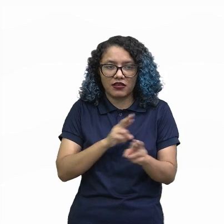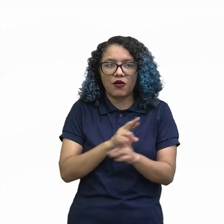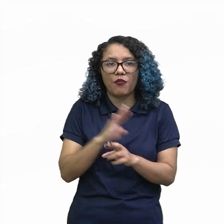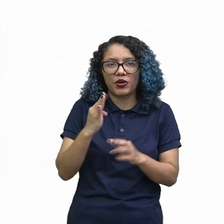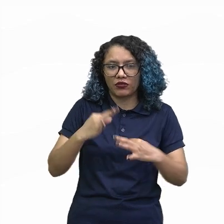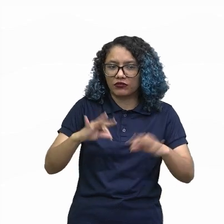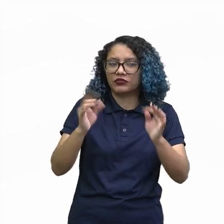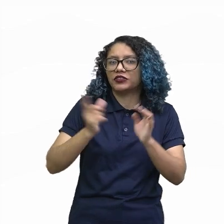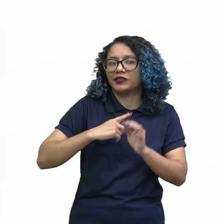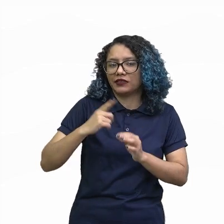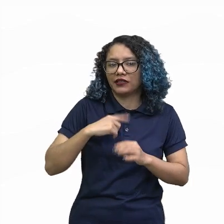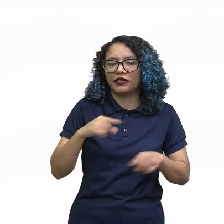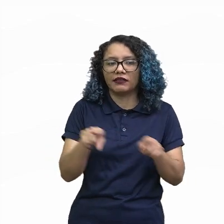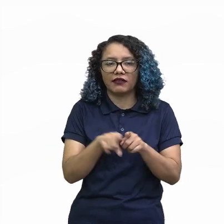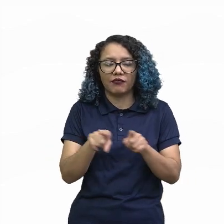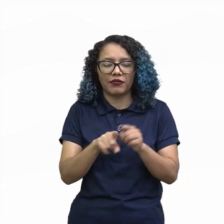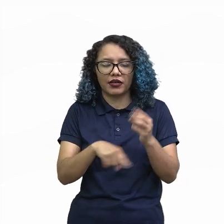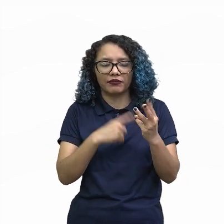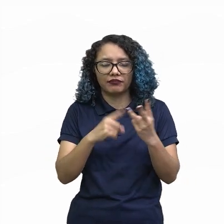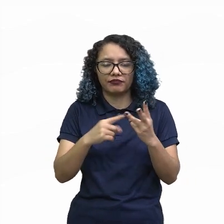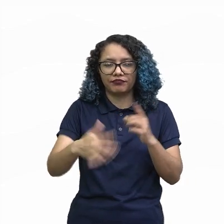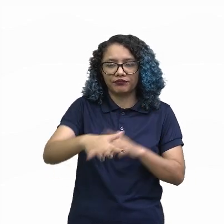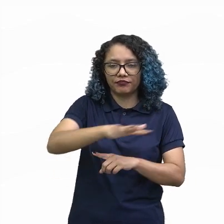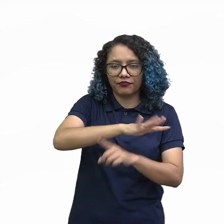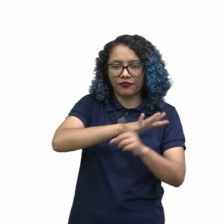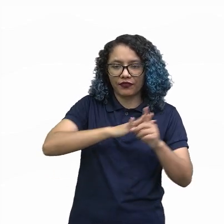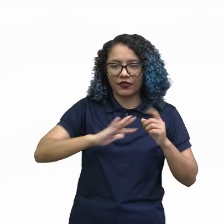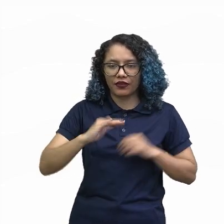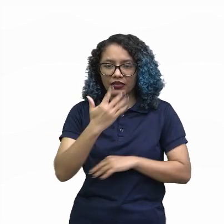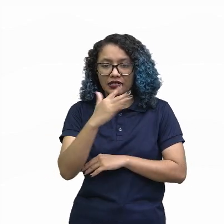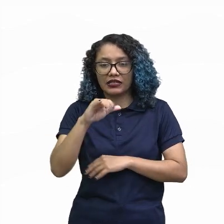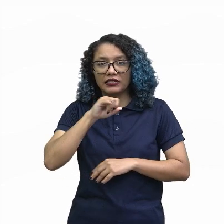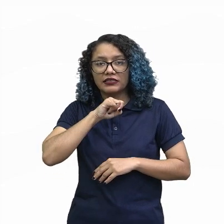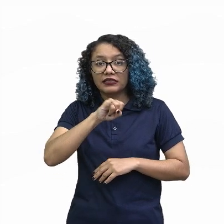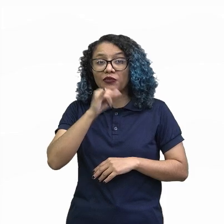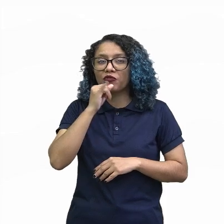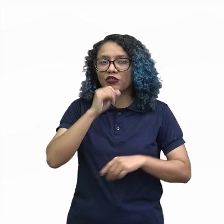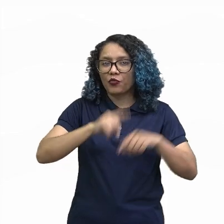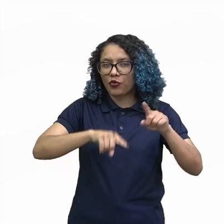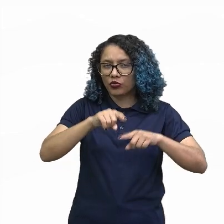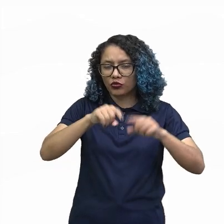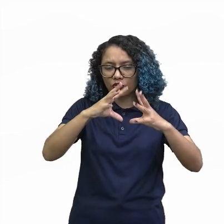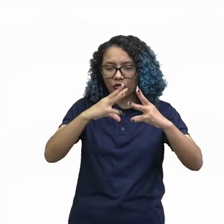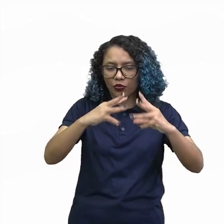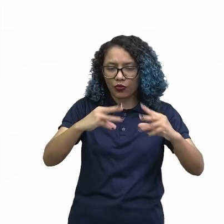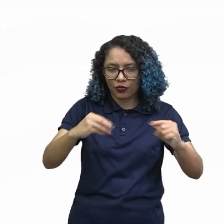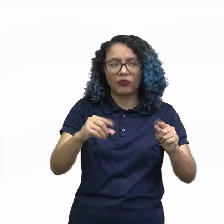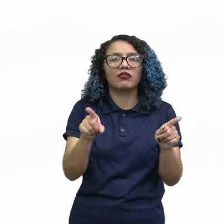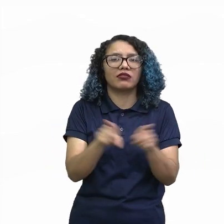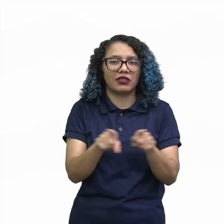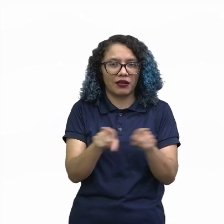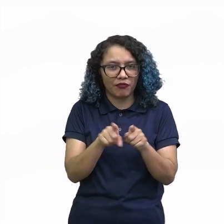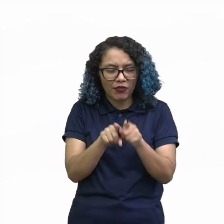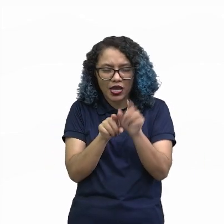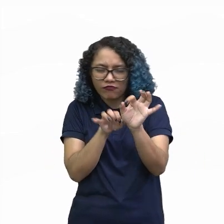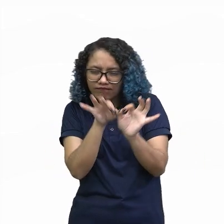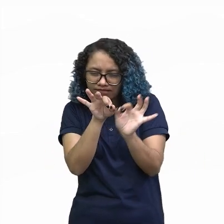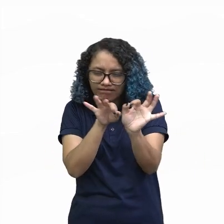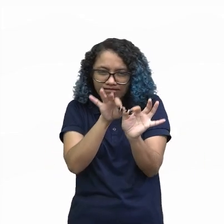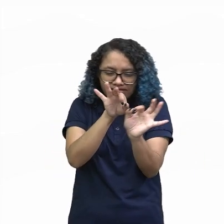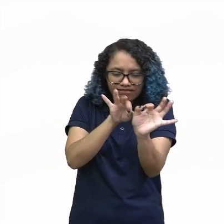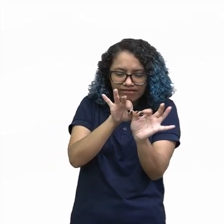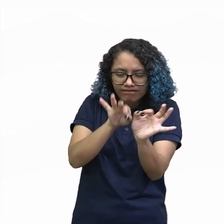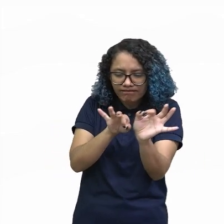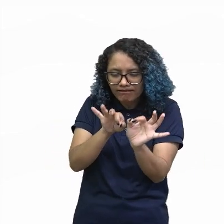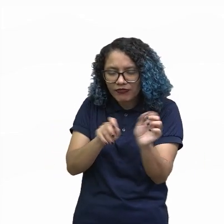meio ambiente, quando a gente observa algum produto que é biodegradável, ele também foi manipulado para que